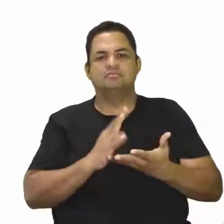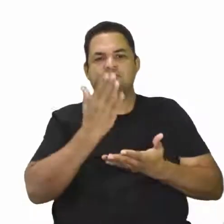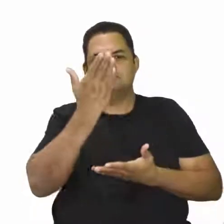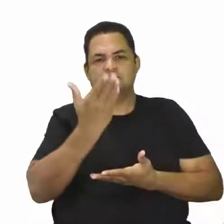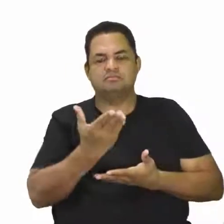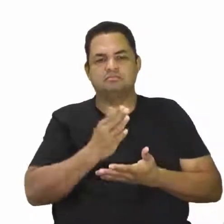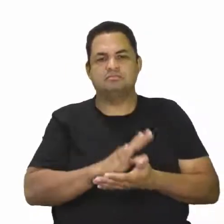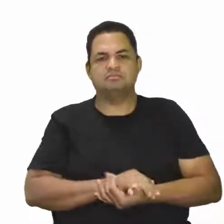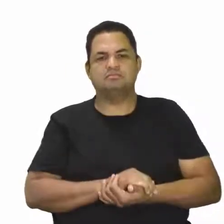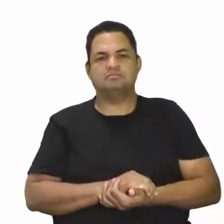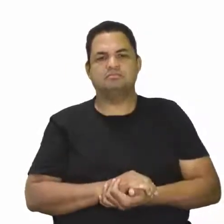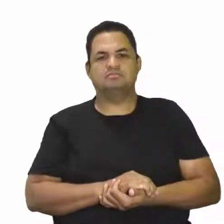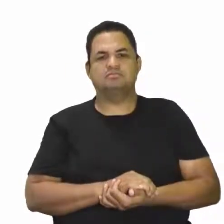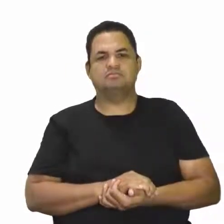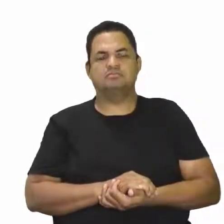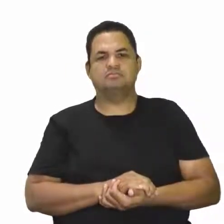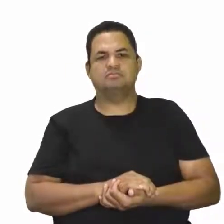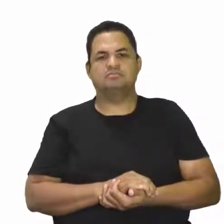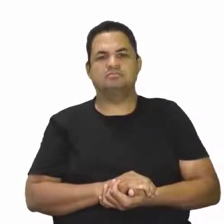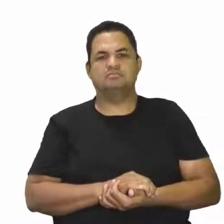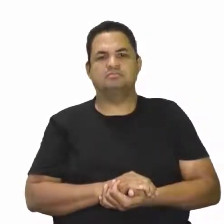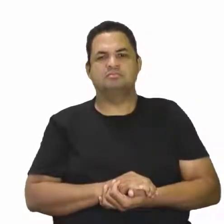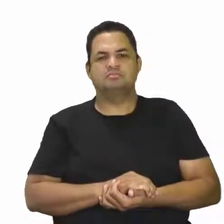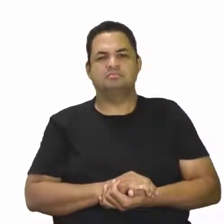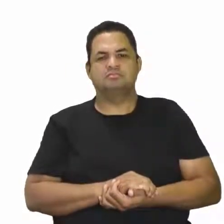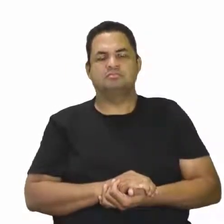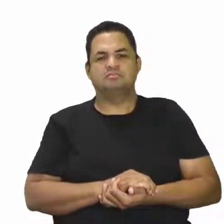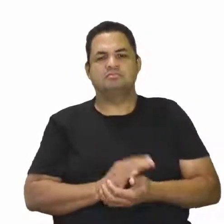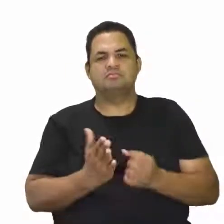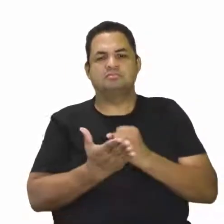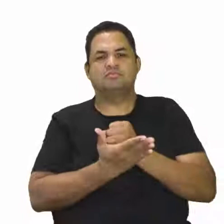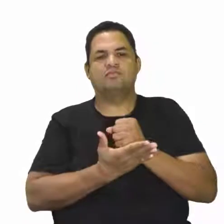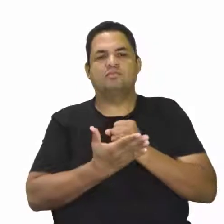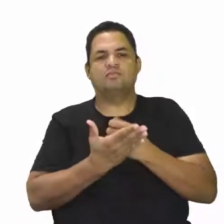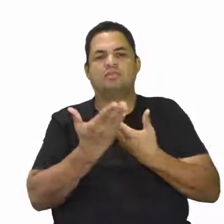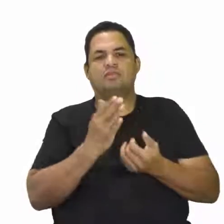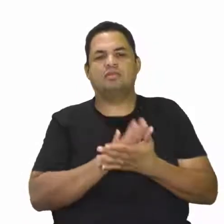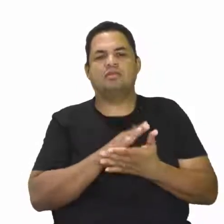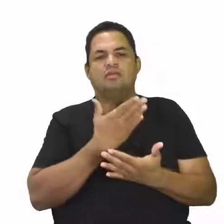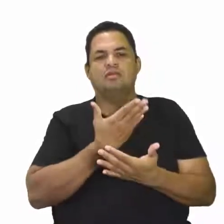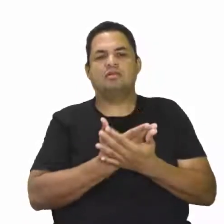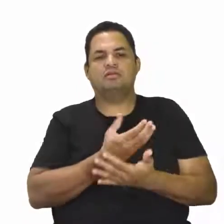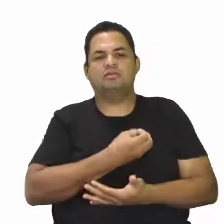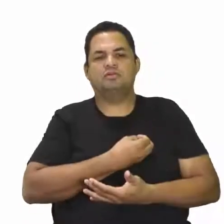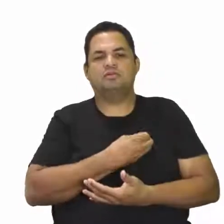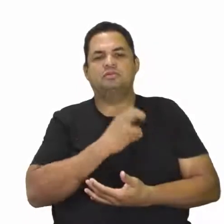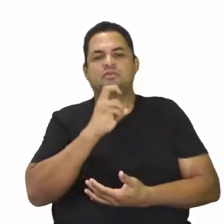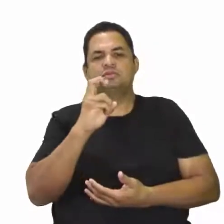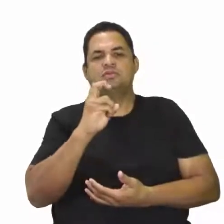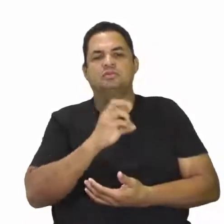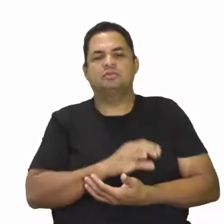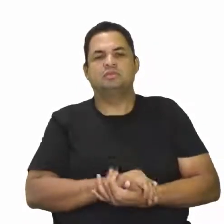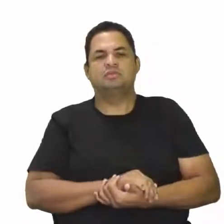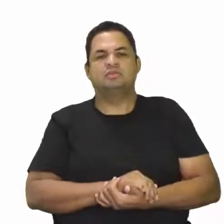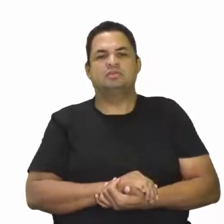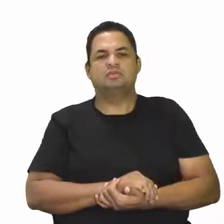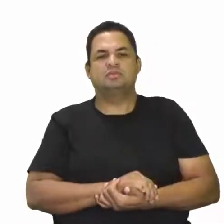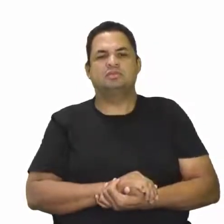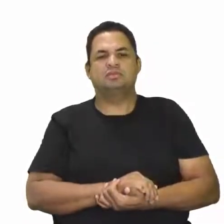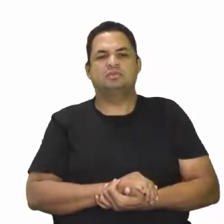vai ter na nossa avaliação. A nossa avaliação vai ser baseada na aula 5. Ops,